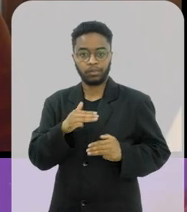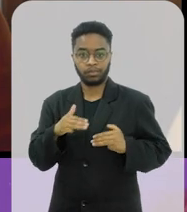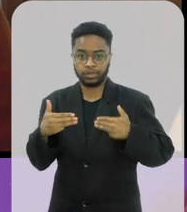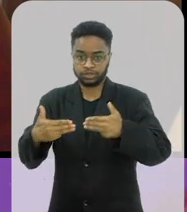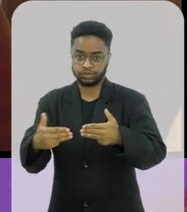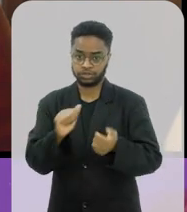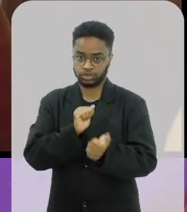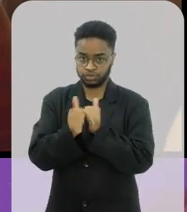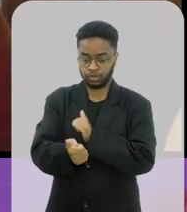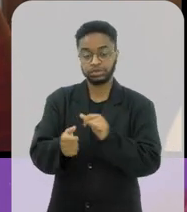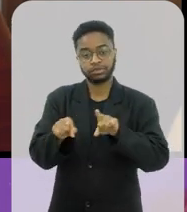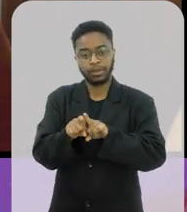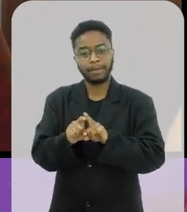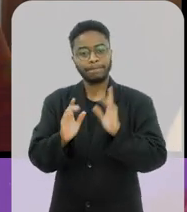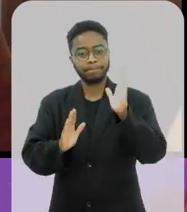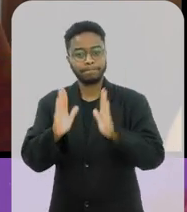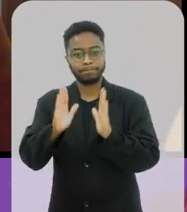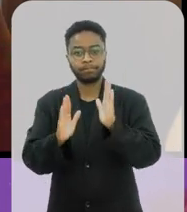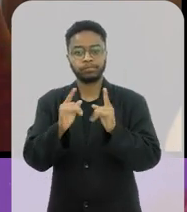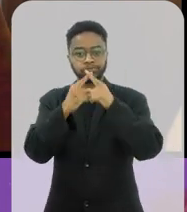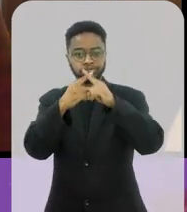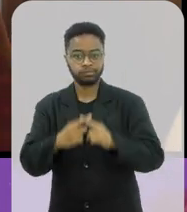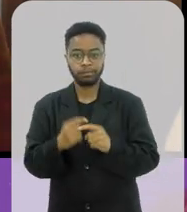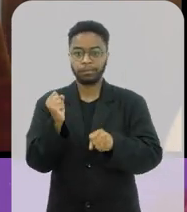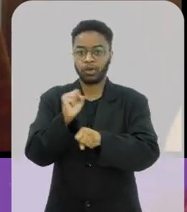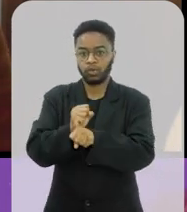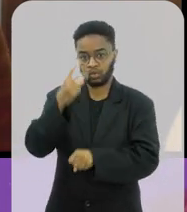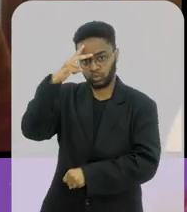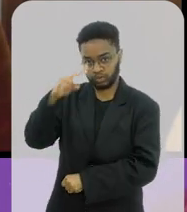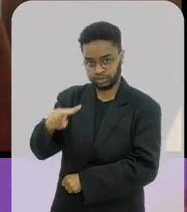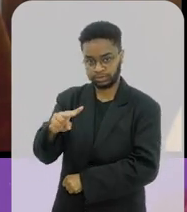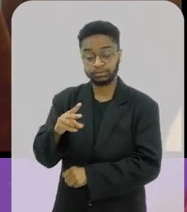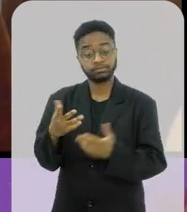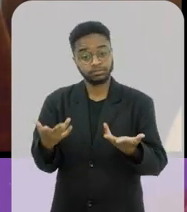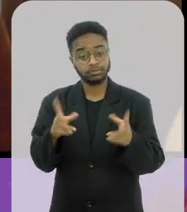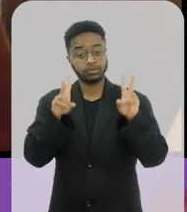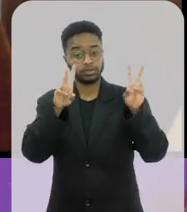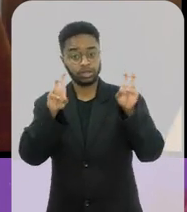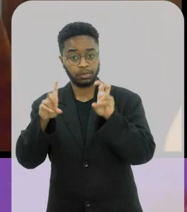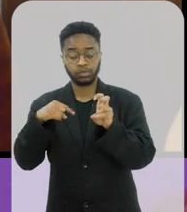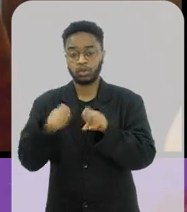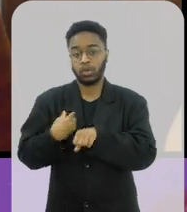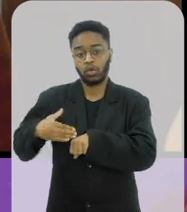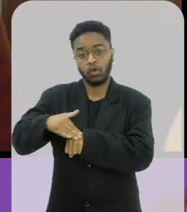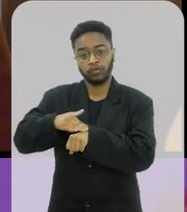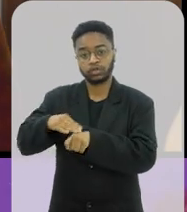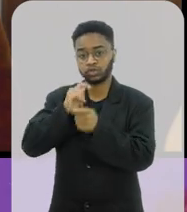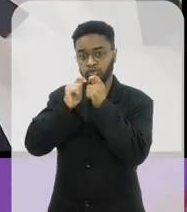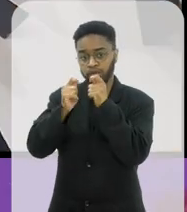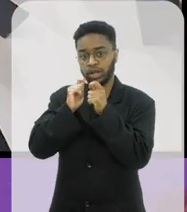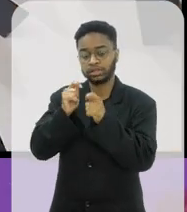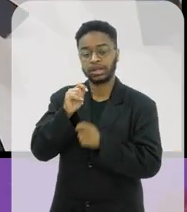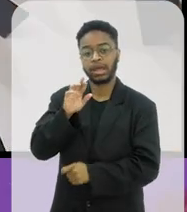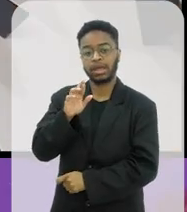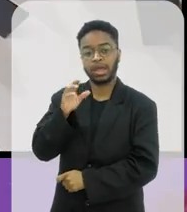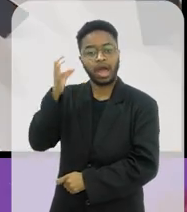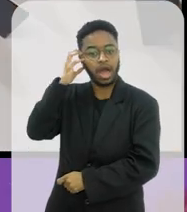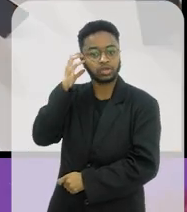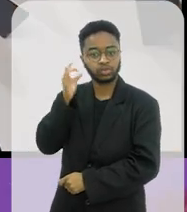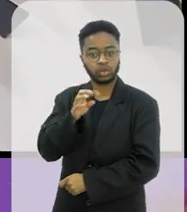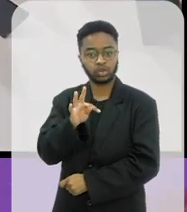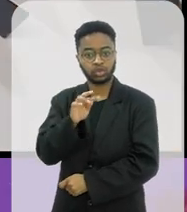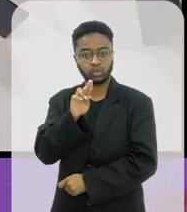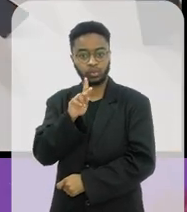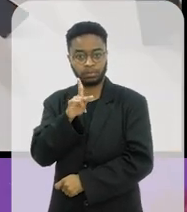por 2 semanas. Sobre o tema, vamos conversar com um jornalista da Super Rádio Tupi, Sérgio